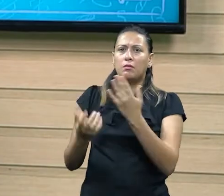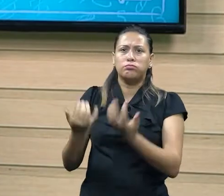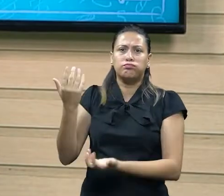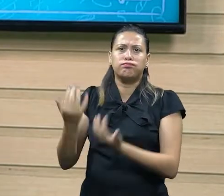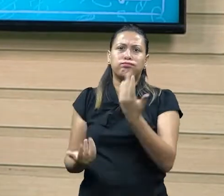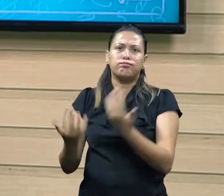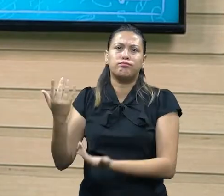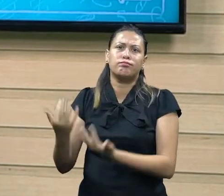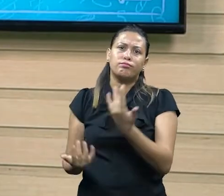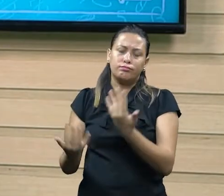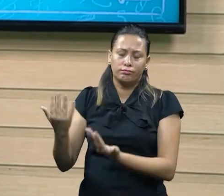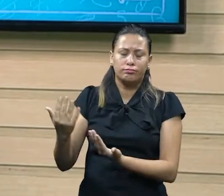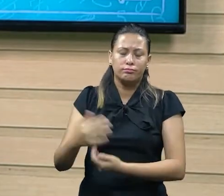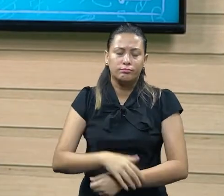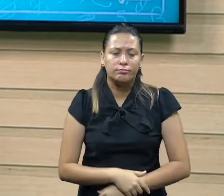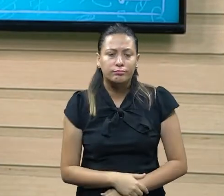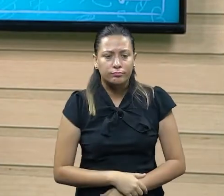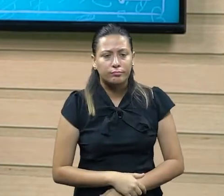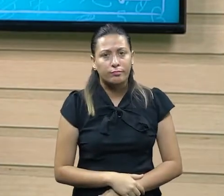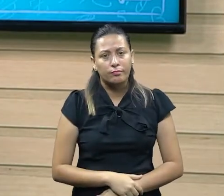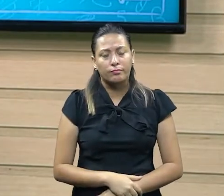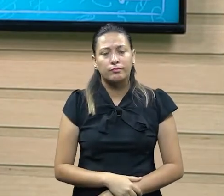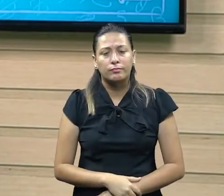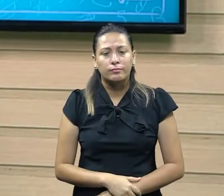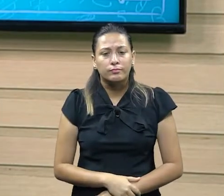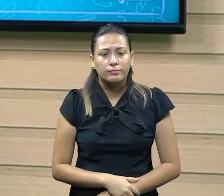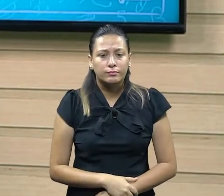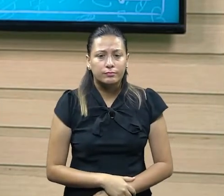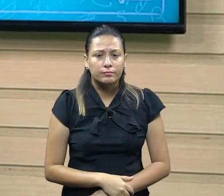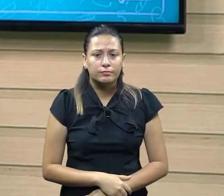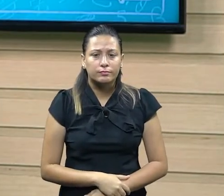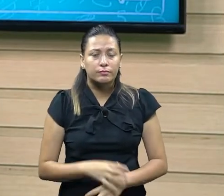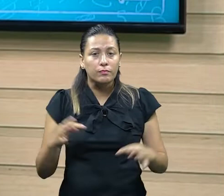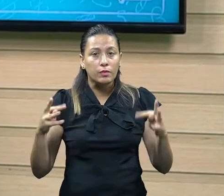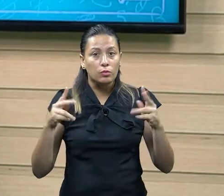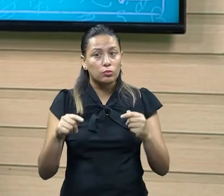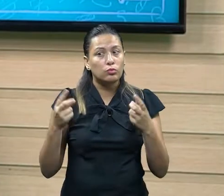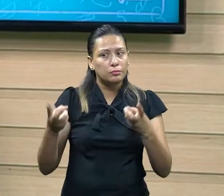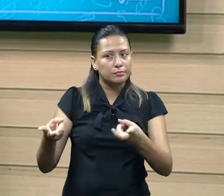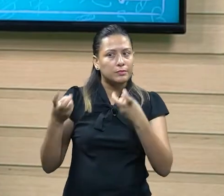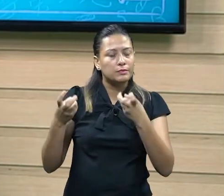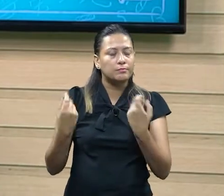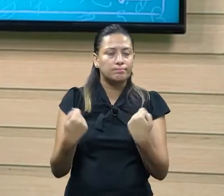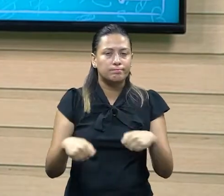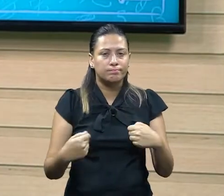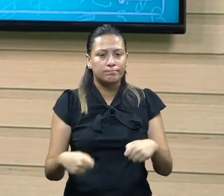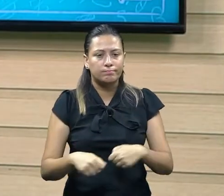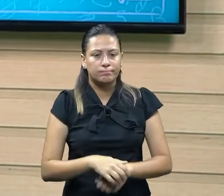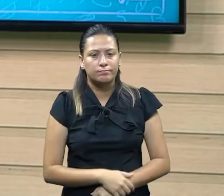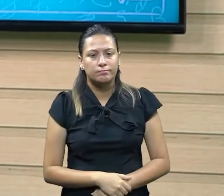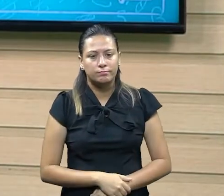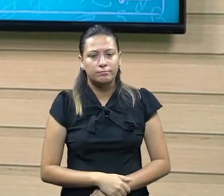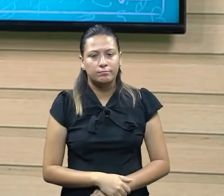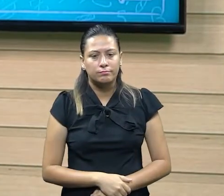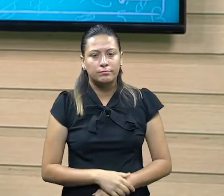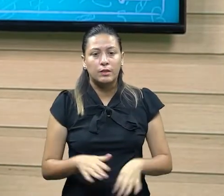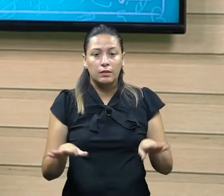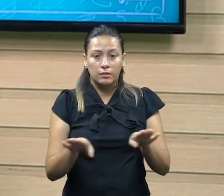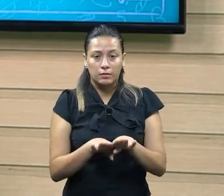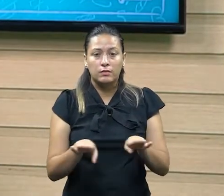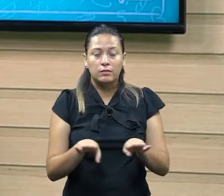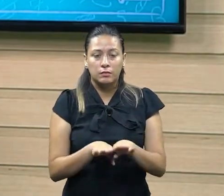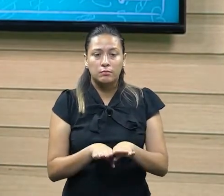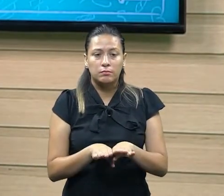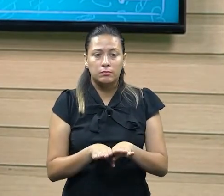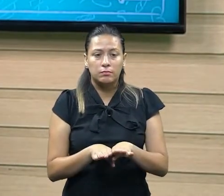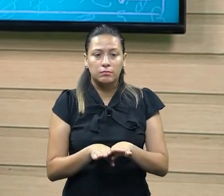fogo e corre o risco de gerar um incêndio. Então, tudo isso tem que ser verificado. Nós também temos as